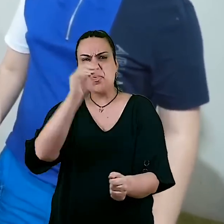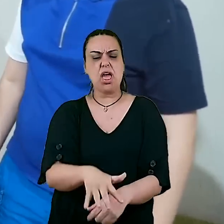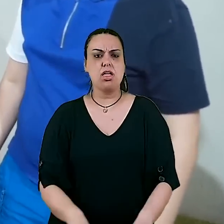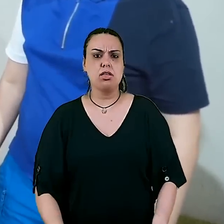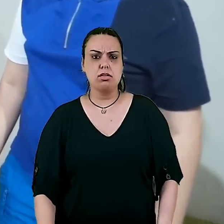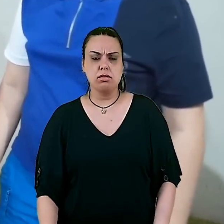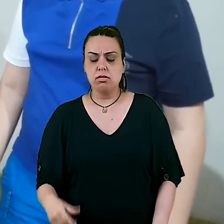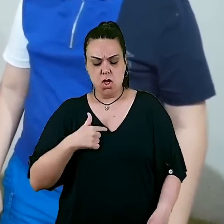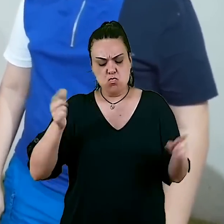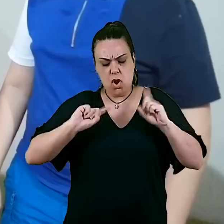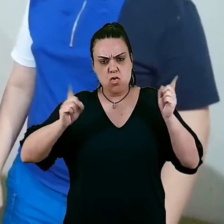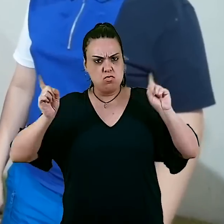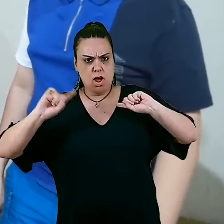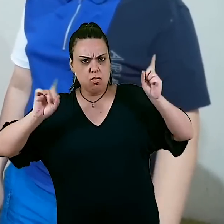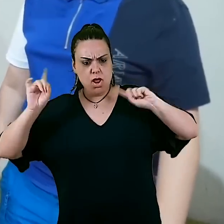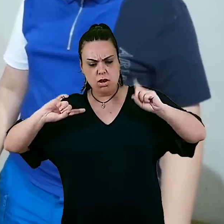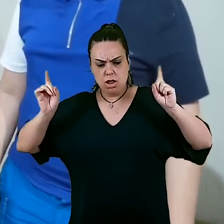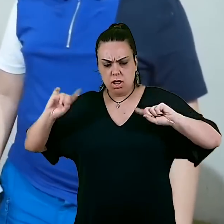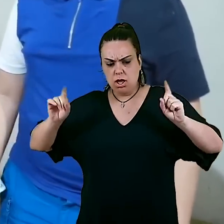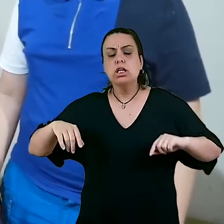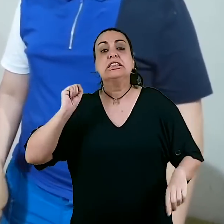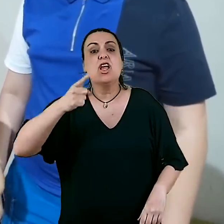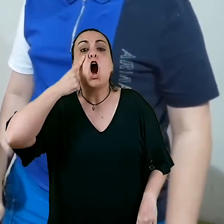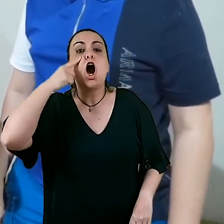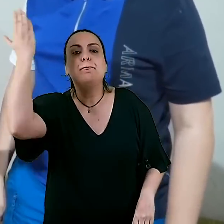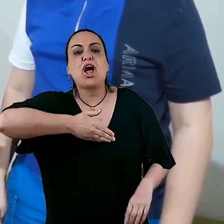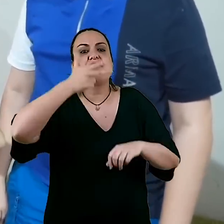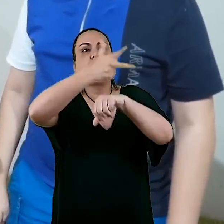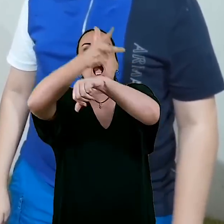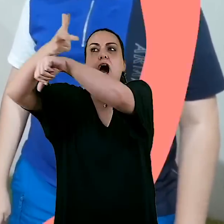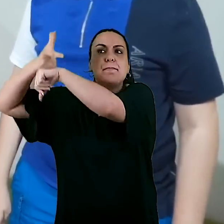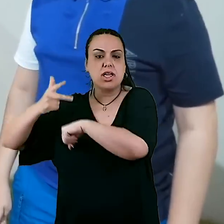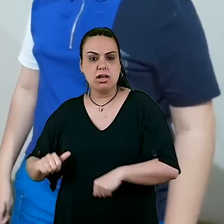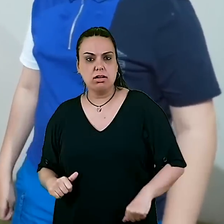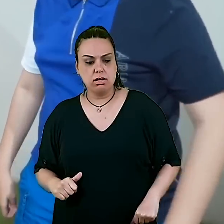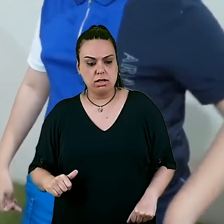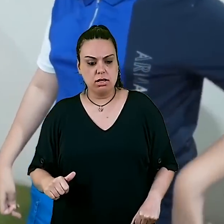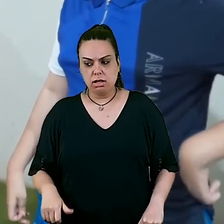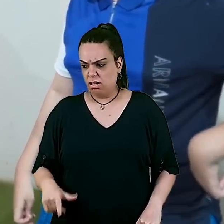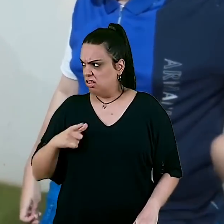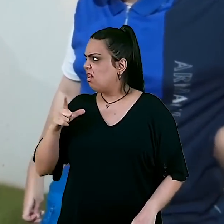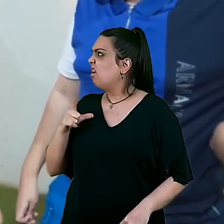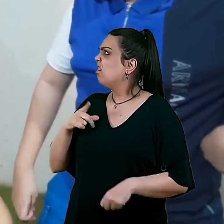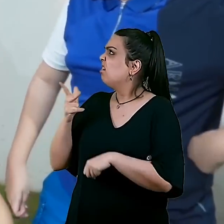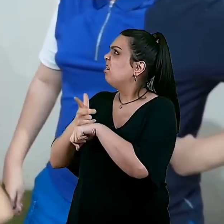gente. Não foi, professora. Não foi. Foi sim. Sim. Pode olhar nas câmeras. É.